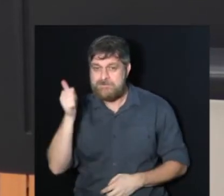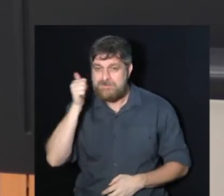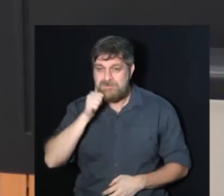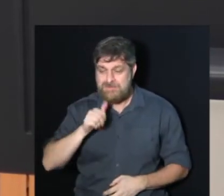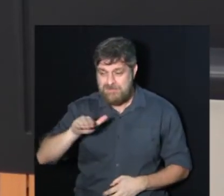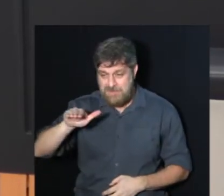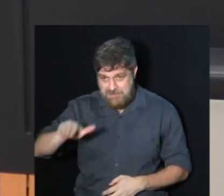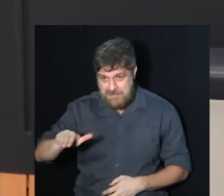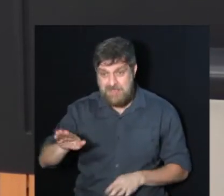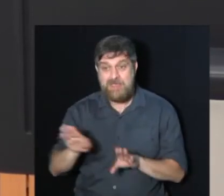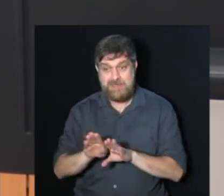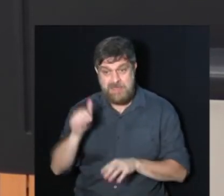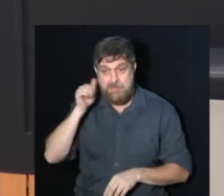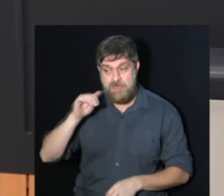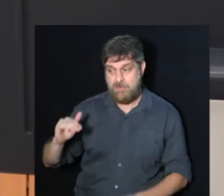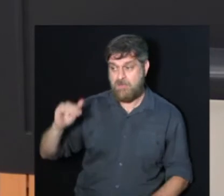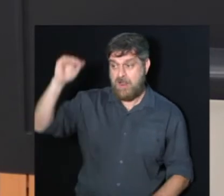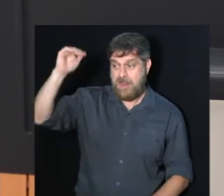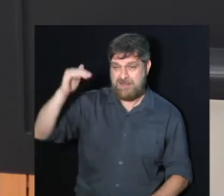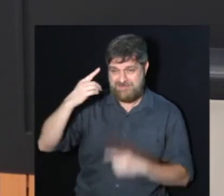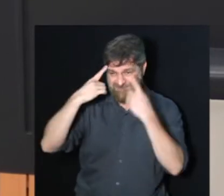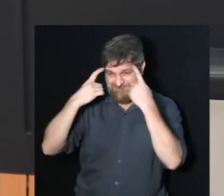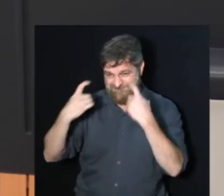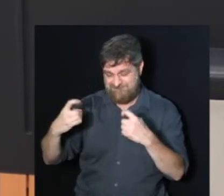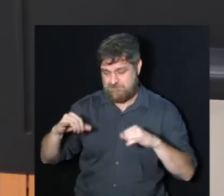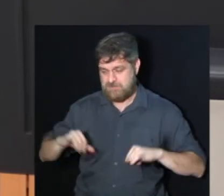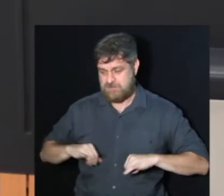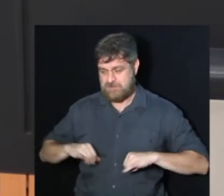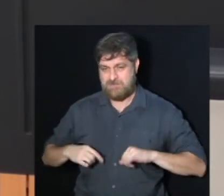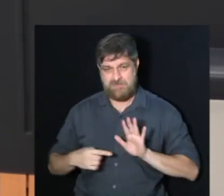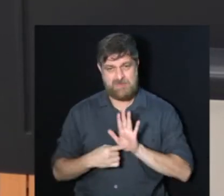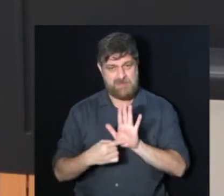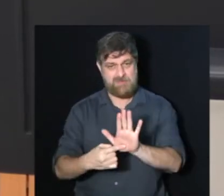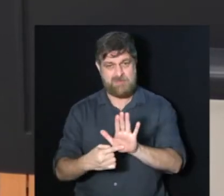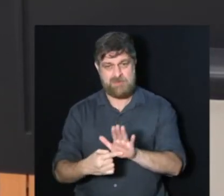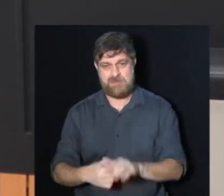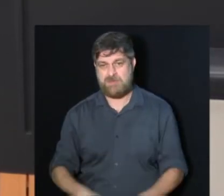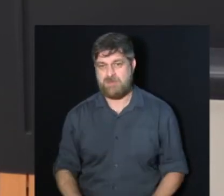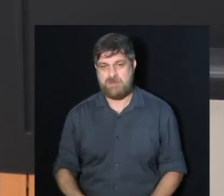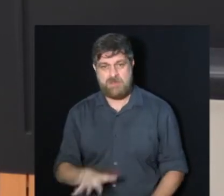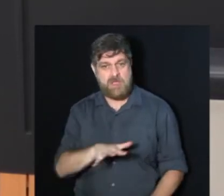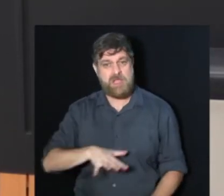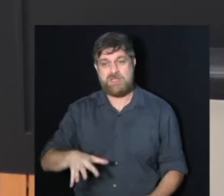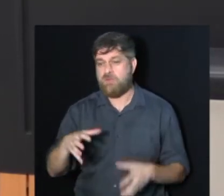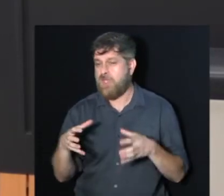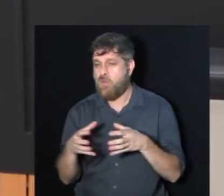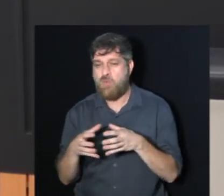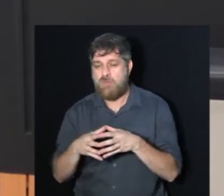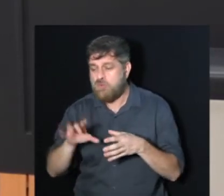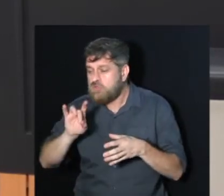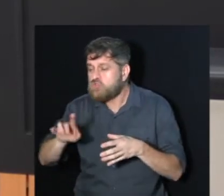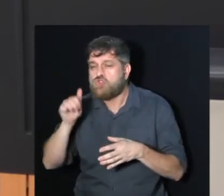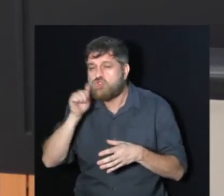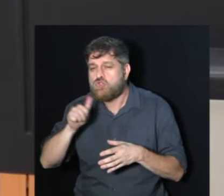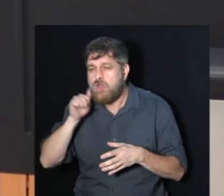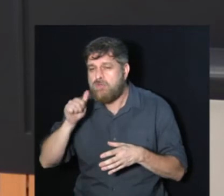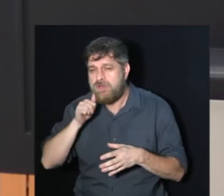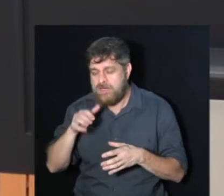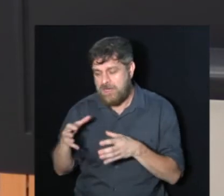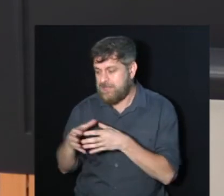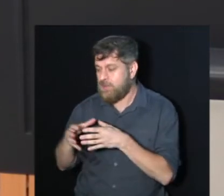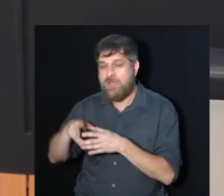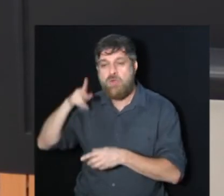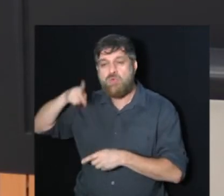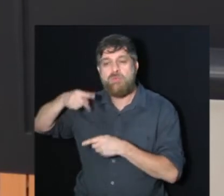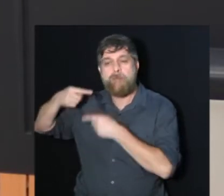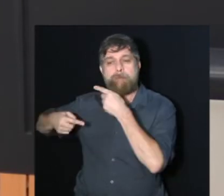mulheres. Mostrar que este não é um movimento feminista, não é um movimento político, e sim